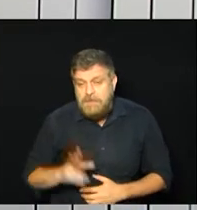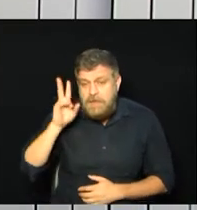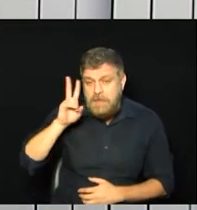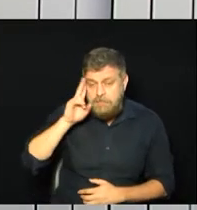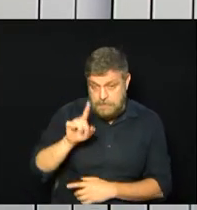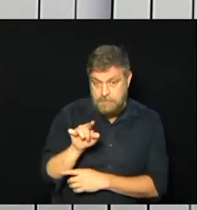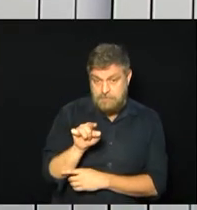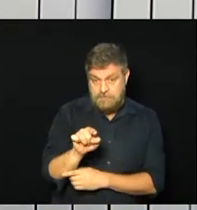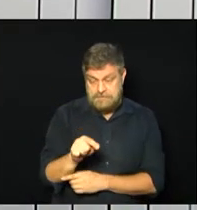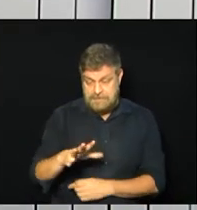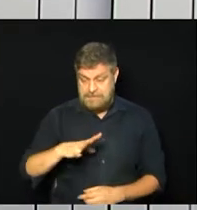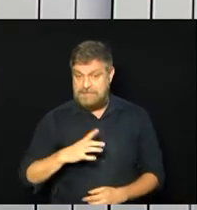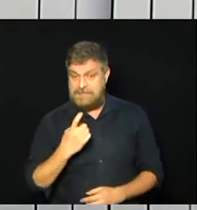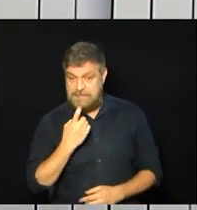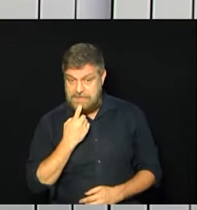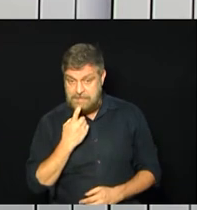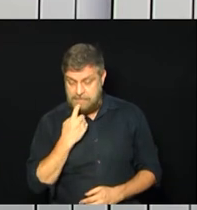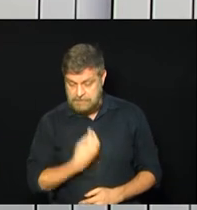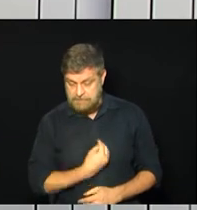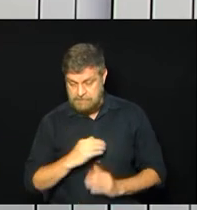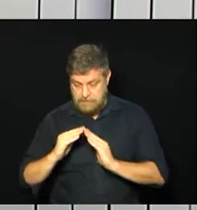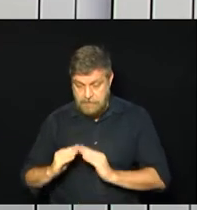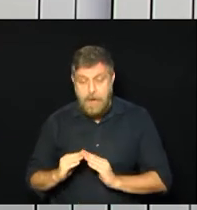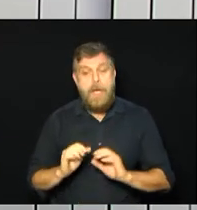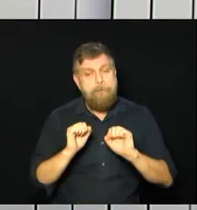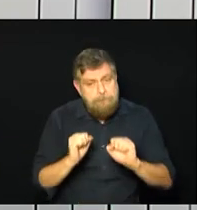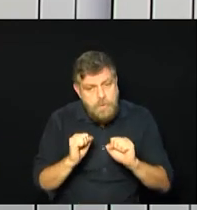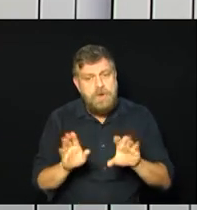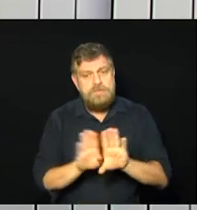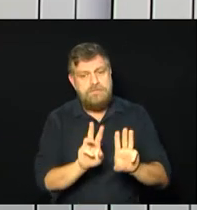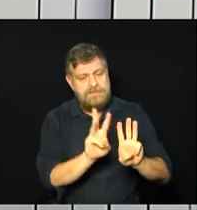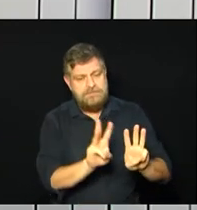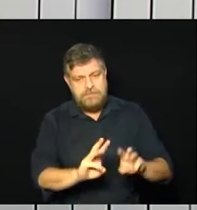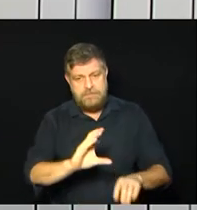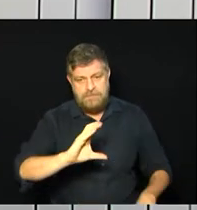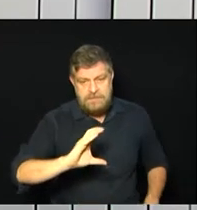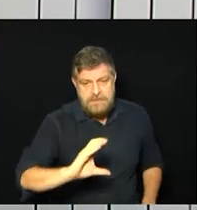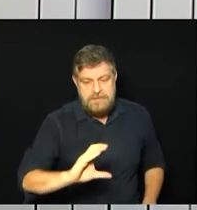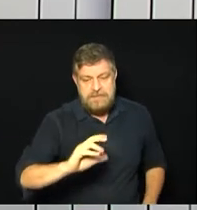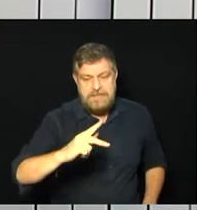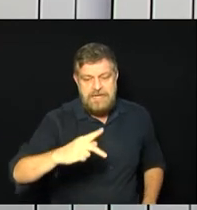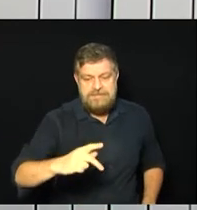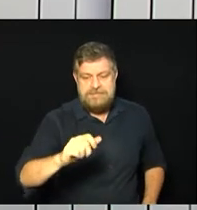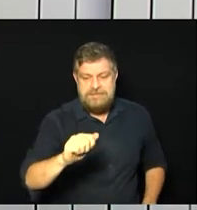Lembrando que você que mora aqui na cidade de Campinas pode acessar o site